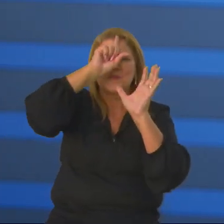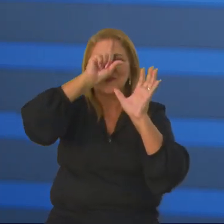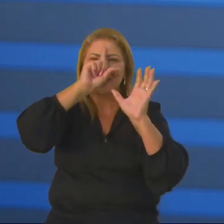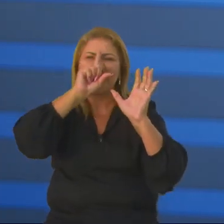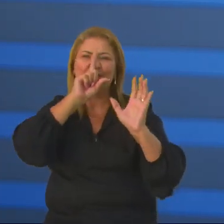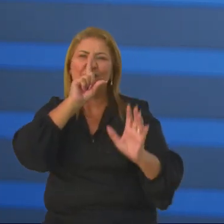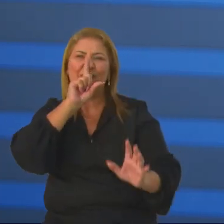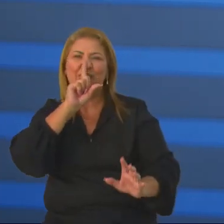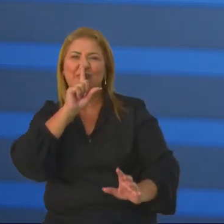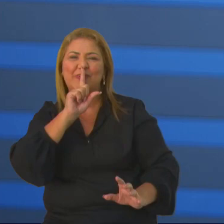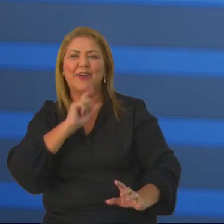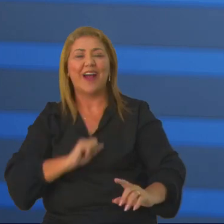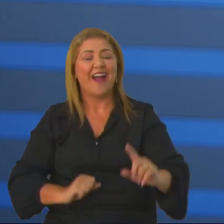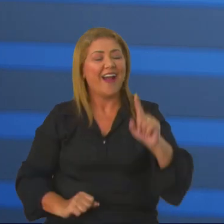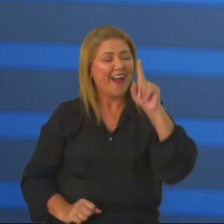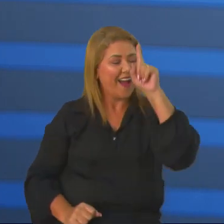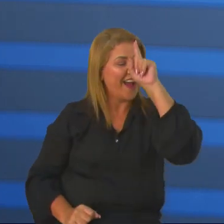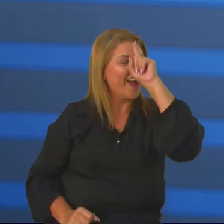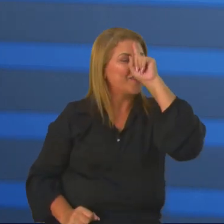amarelo,